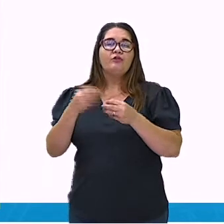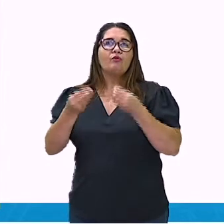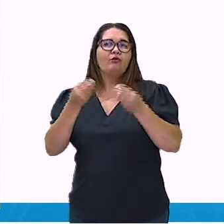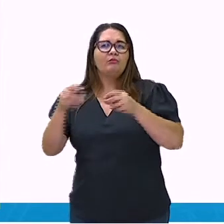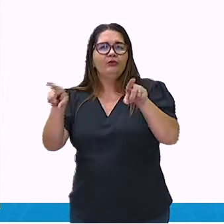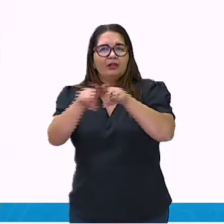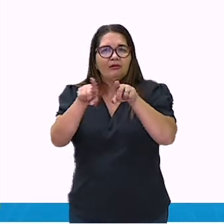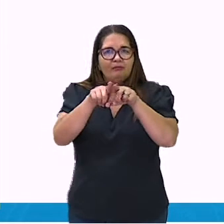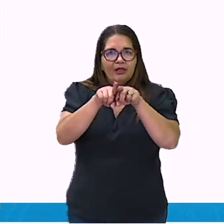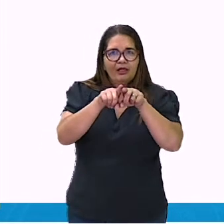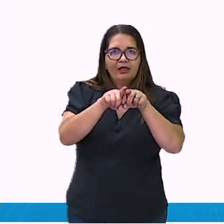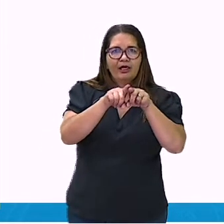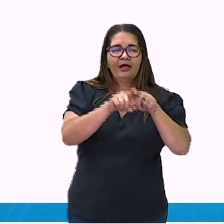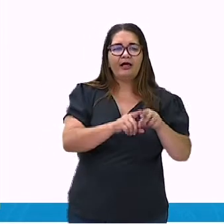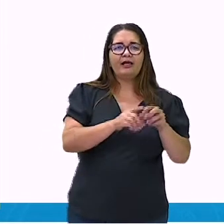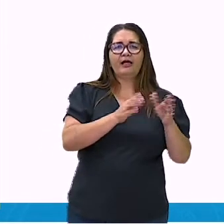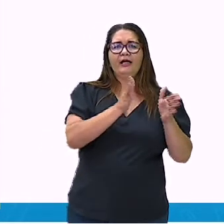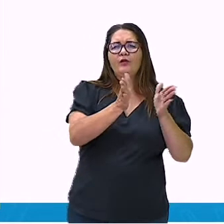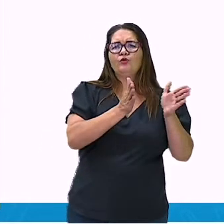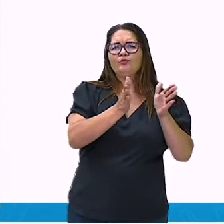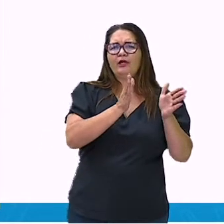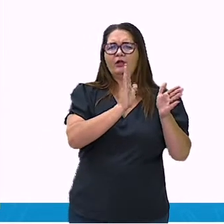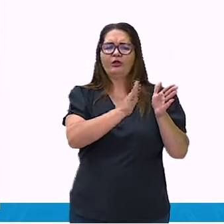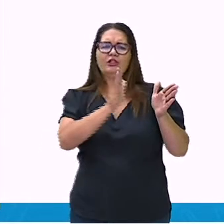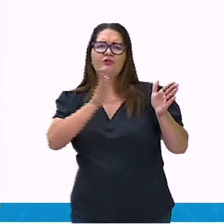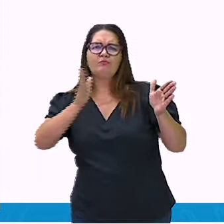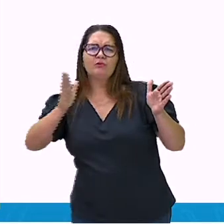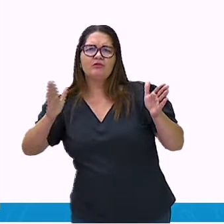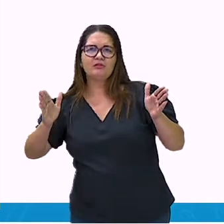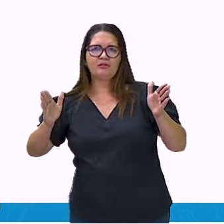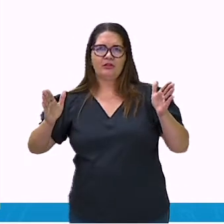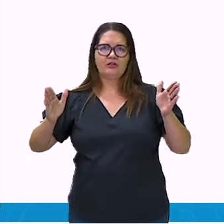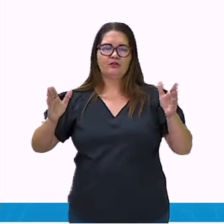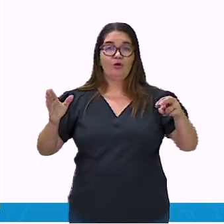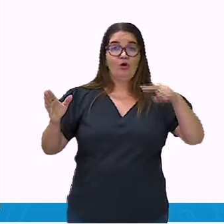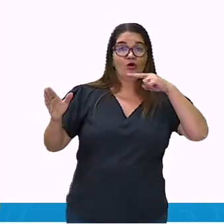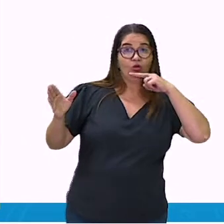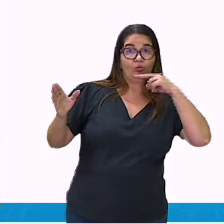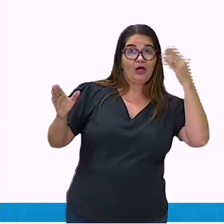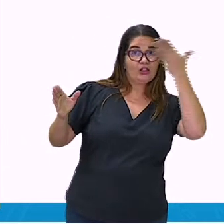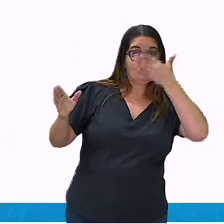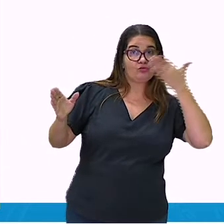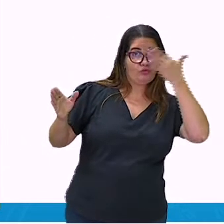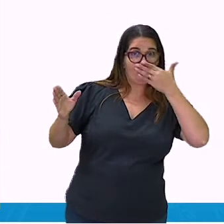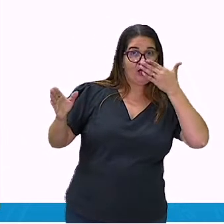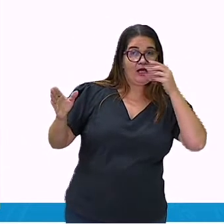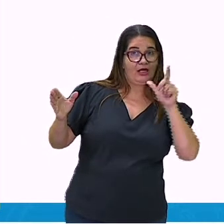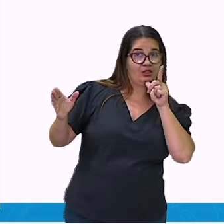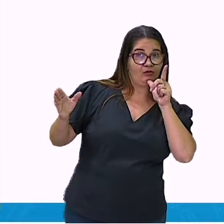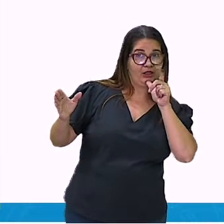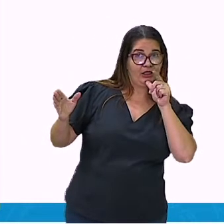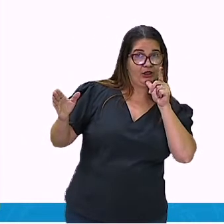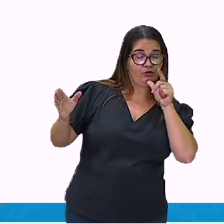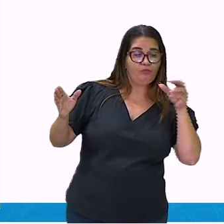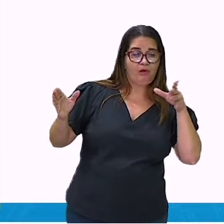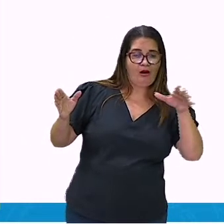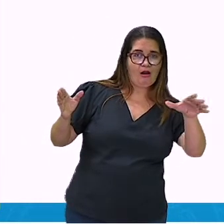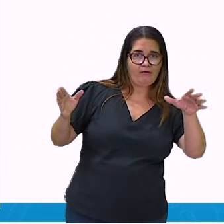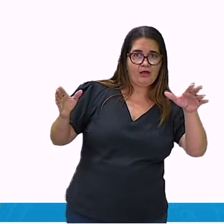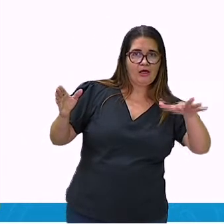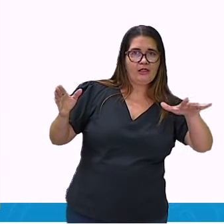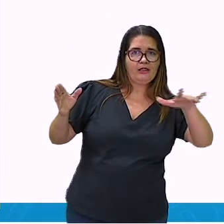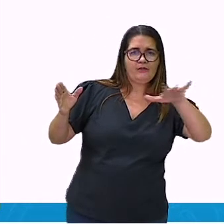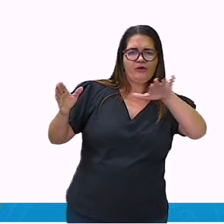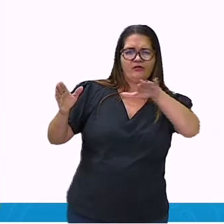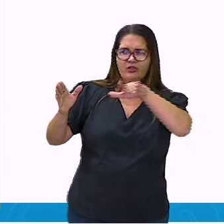fabricação dos tabletes de açúcar, né? O que nós chamamos